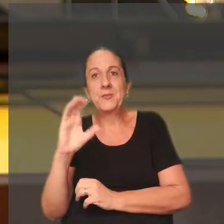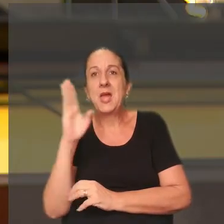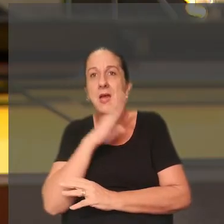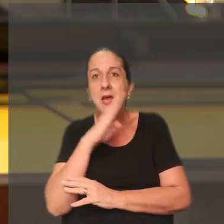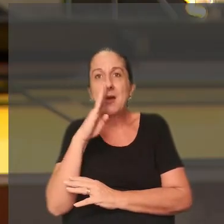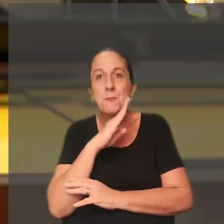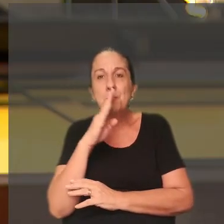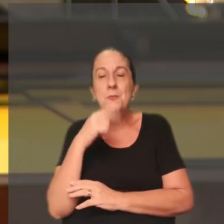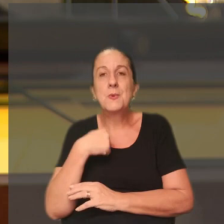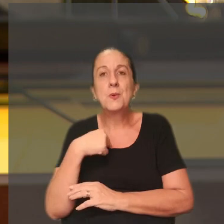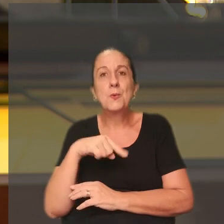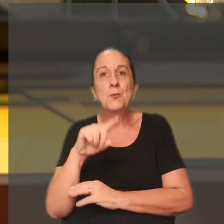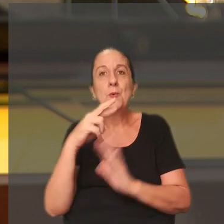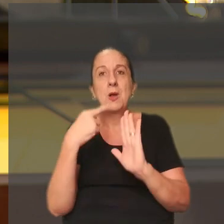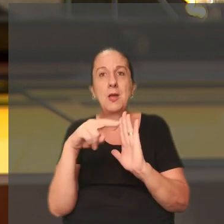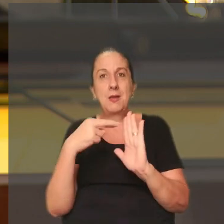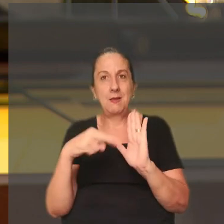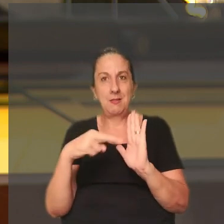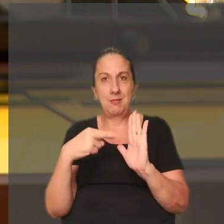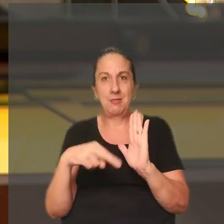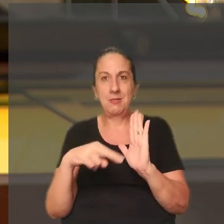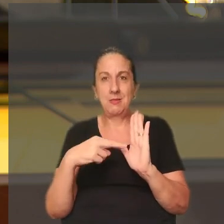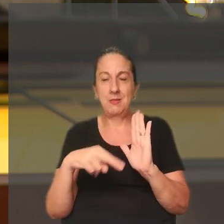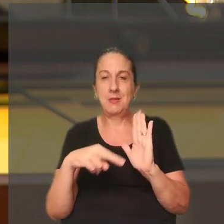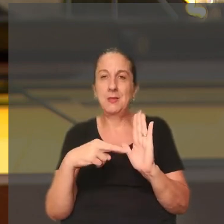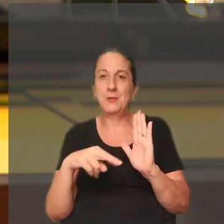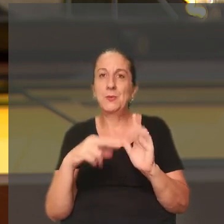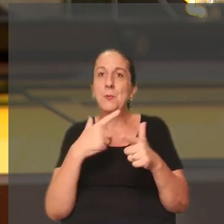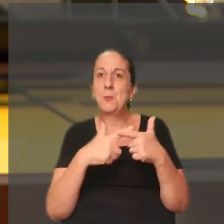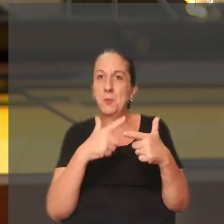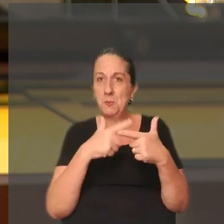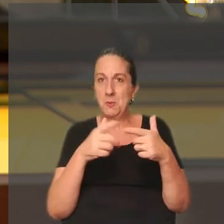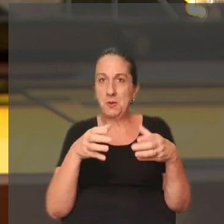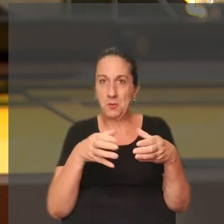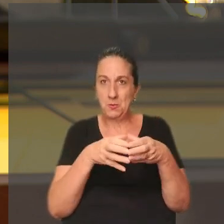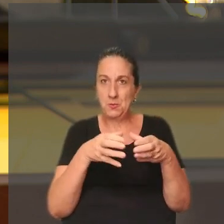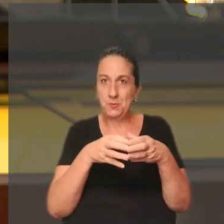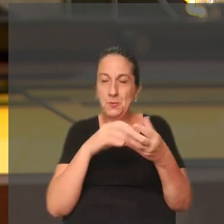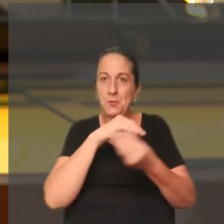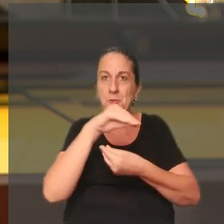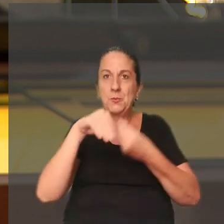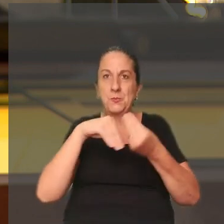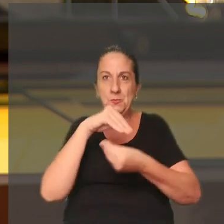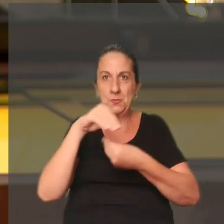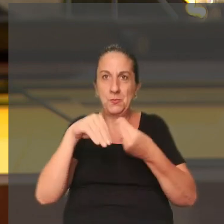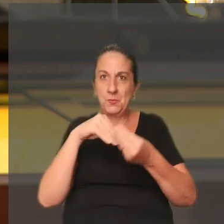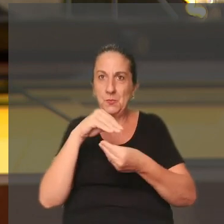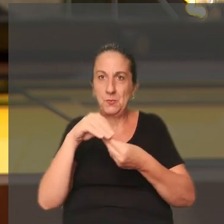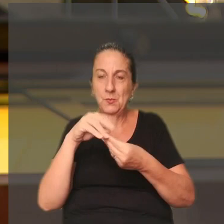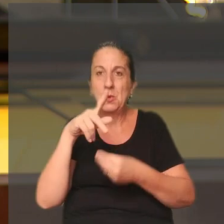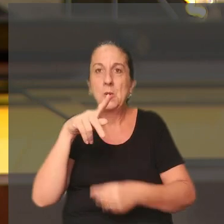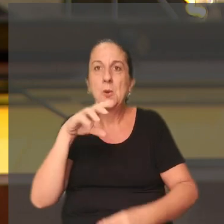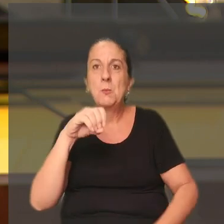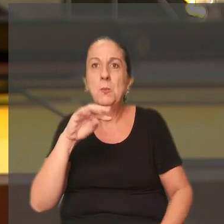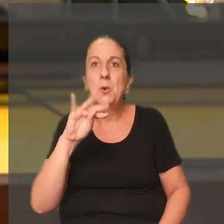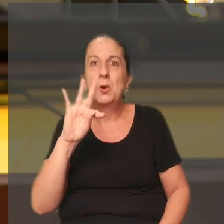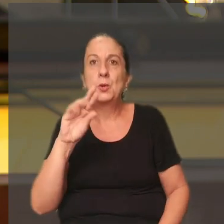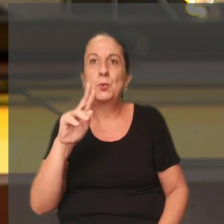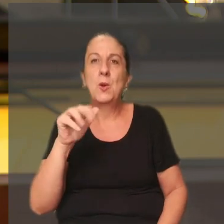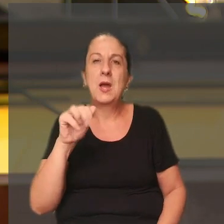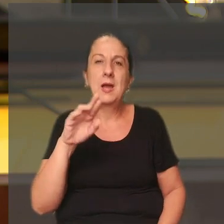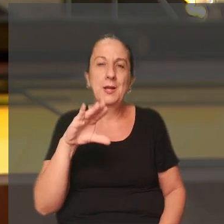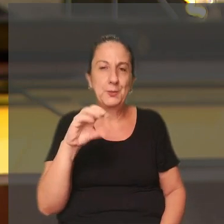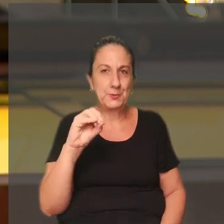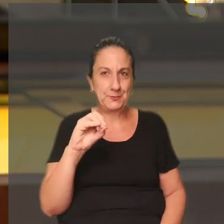rapidamente, eu fui relator de um dissídio coletivo envolvendo